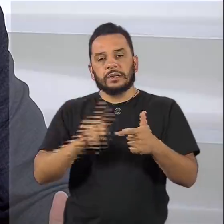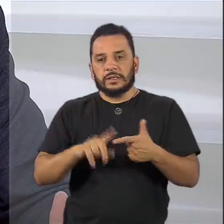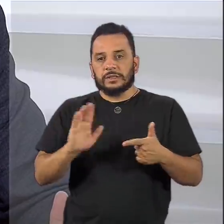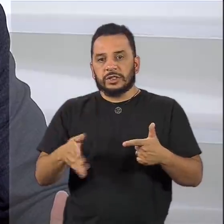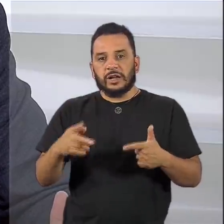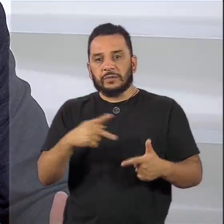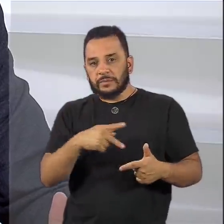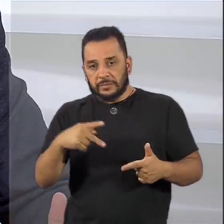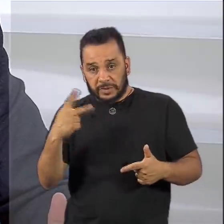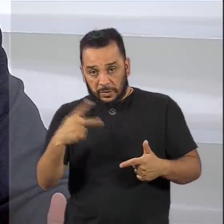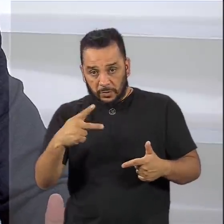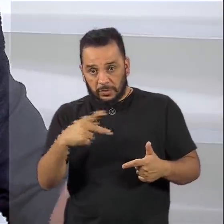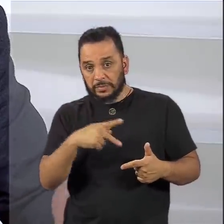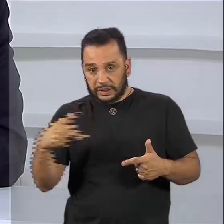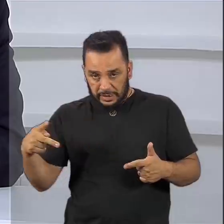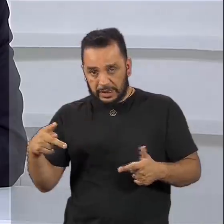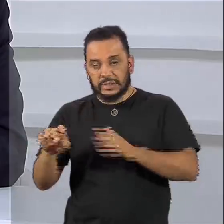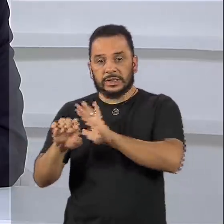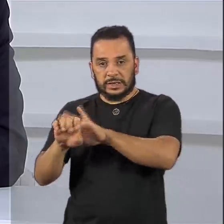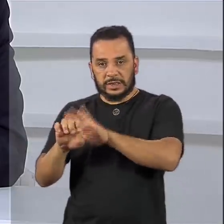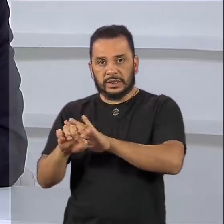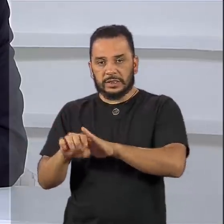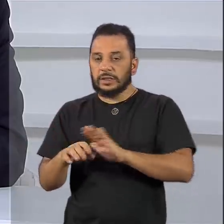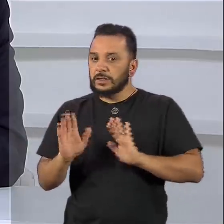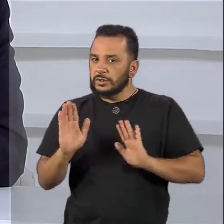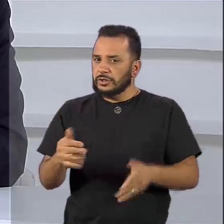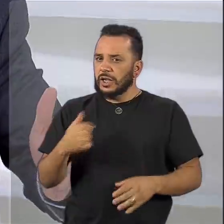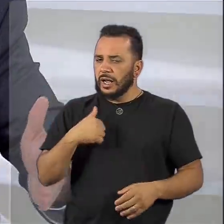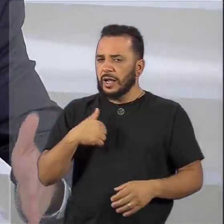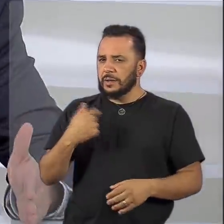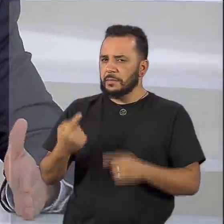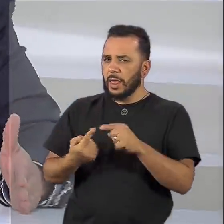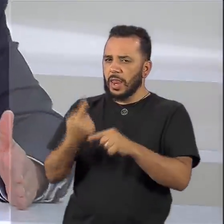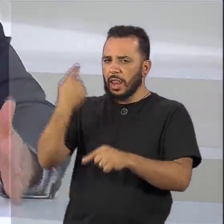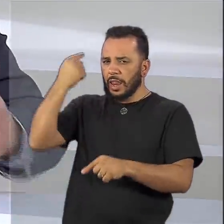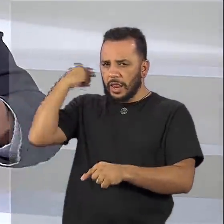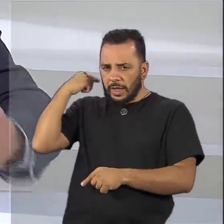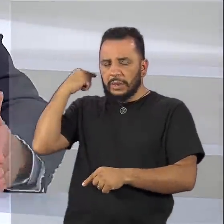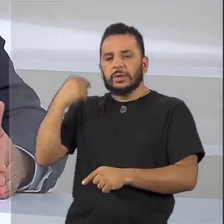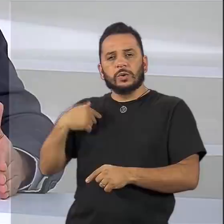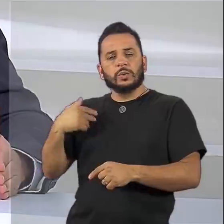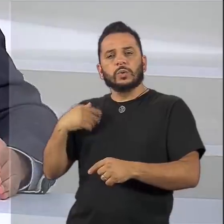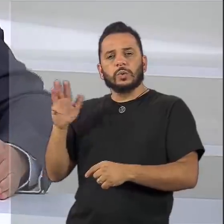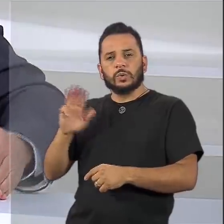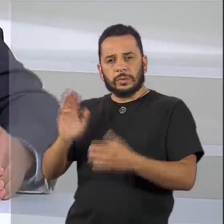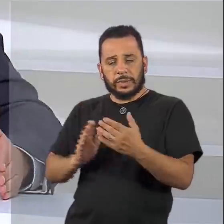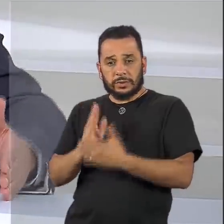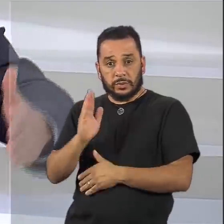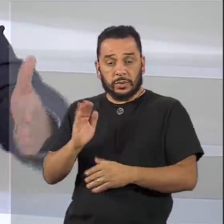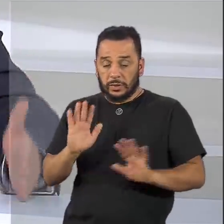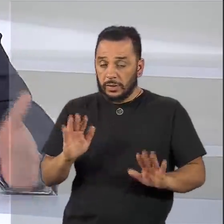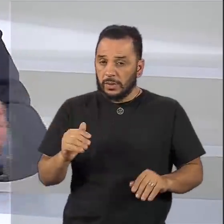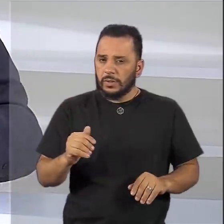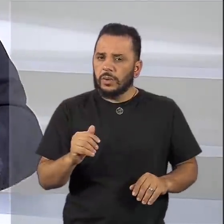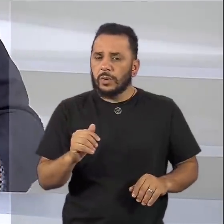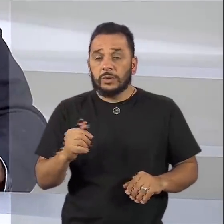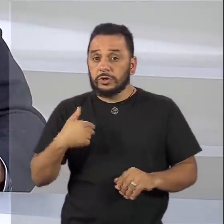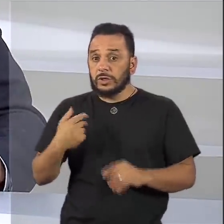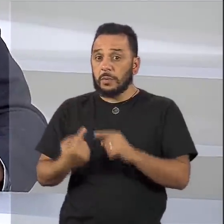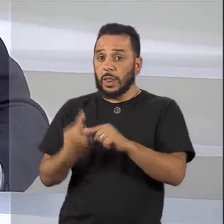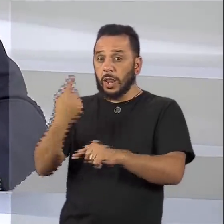Bisol era um candidato de esquerda, né? Não, desde que ele ganhou a primeira eleição. Ele ganhou com o Alencar... moderada. E o Haddad não é um candidato. Ele ganhou com o